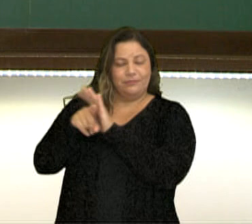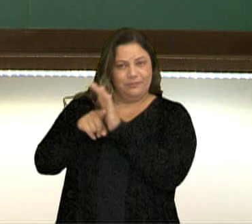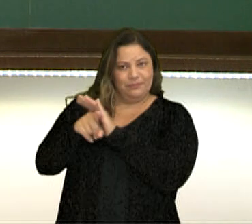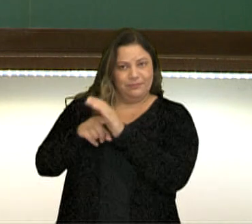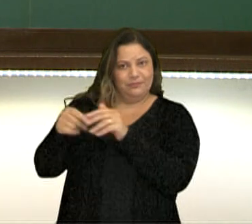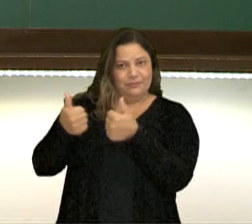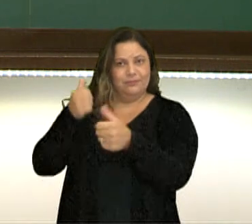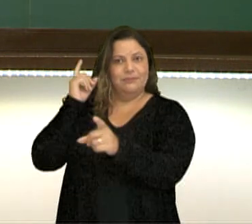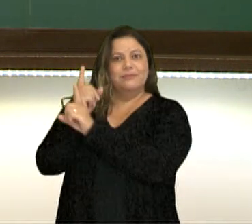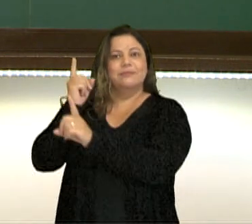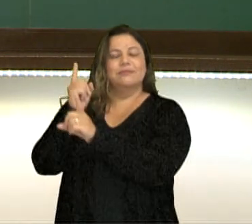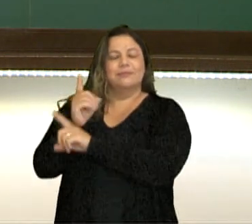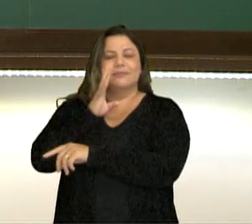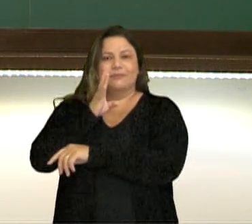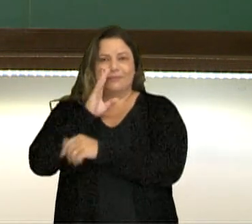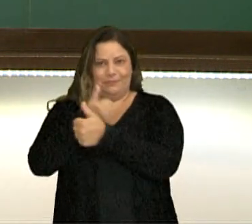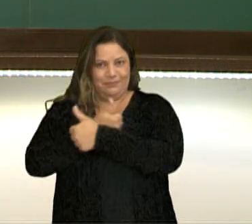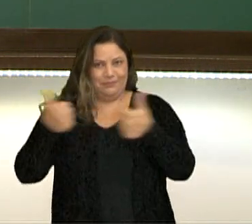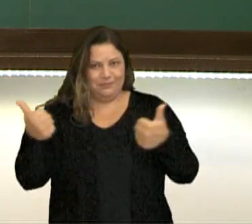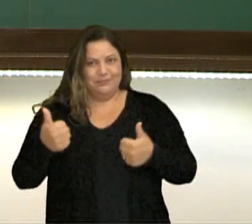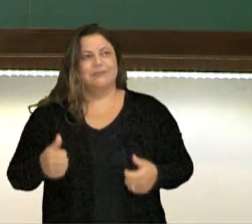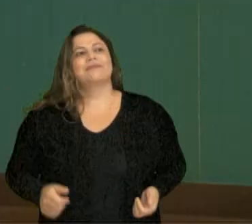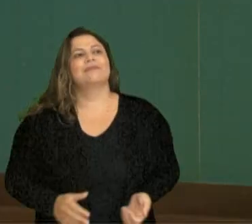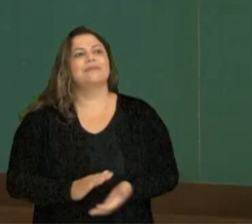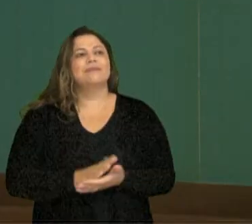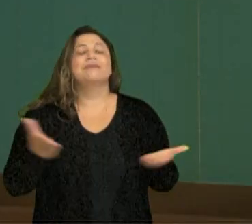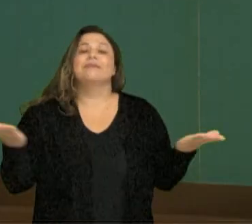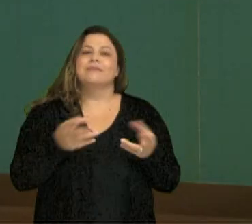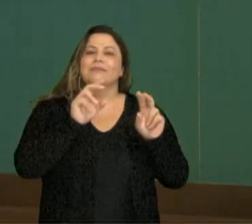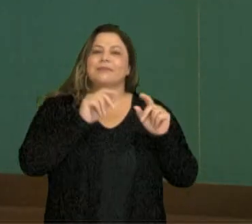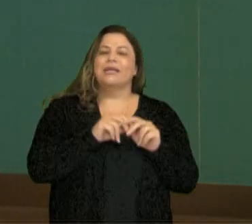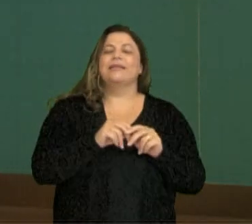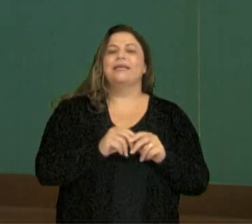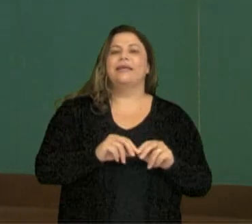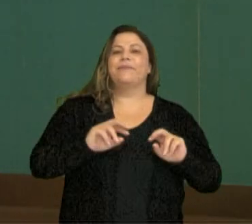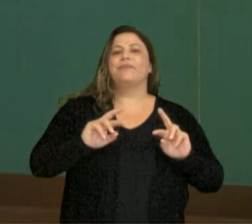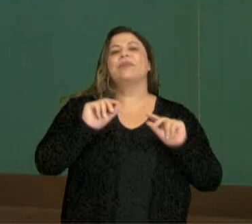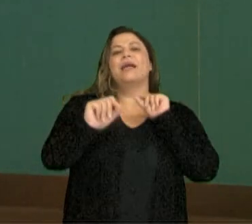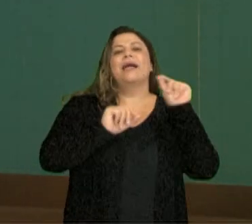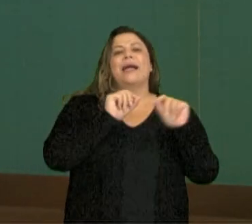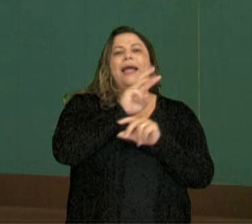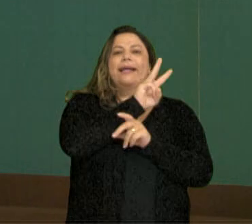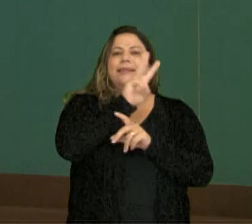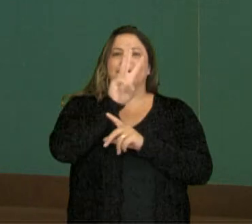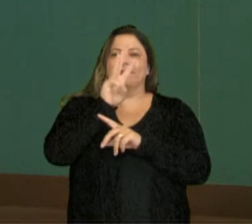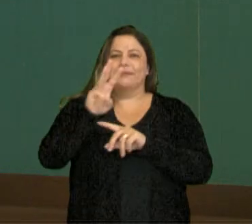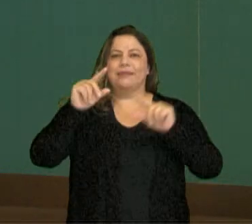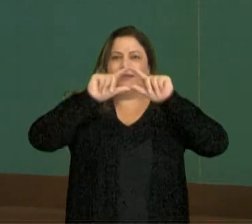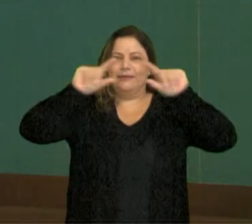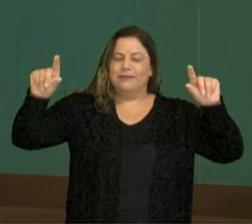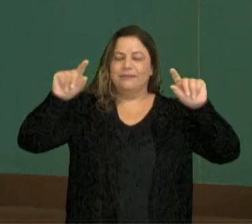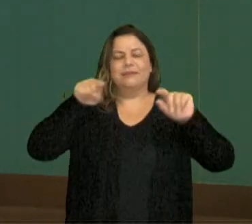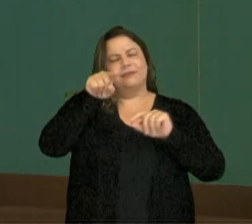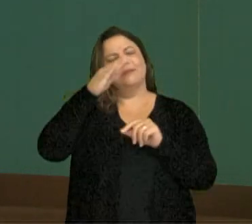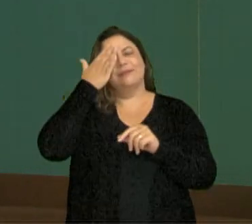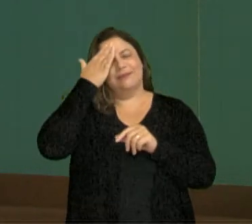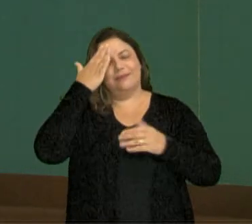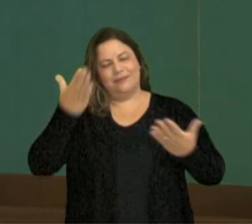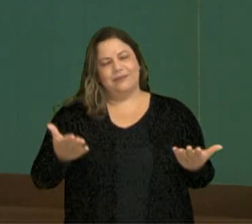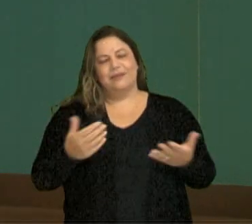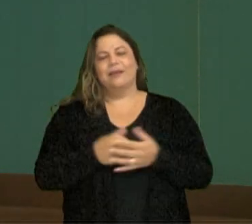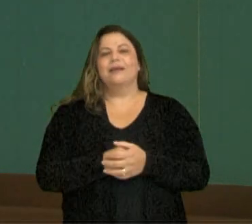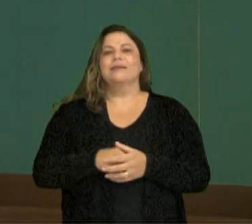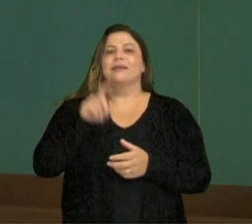acha um dicionário que seja bem legal, ok? Então aqui a gente tem as referências, se você quiser saber um pouquinho mais, clica aí, dá